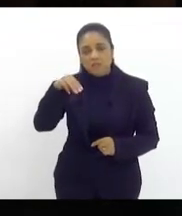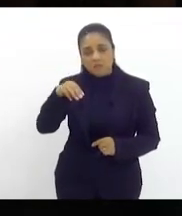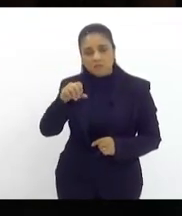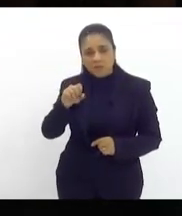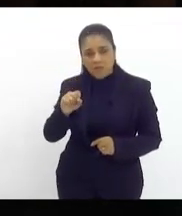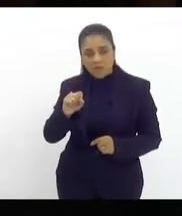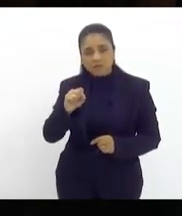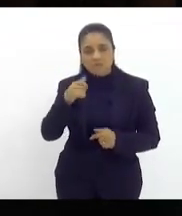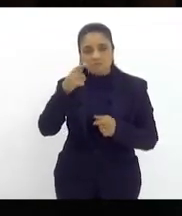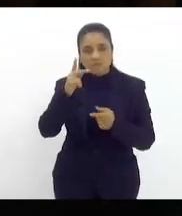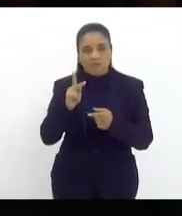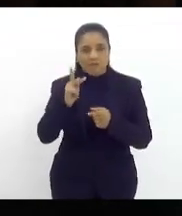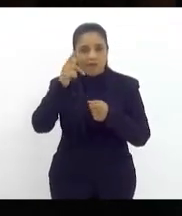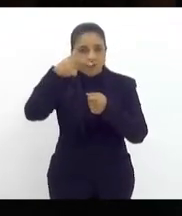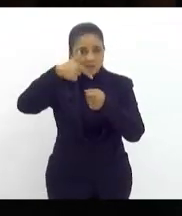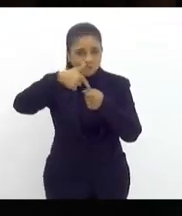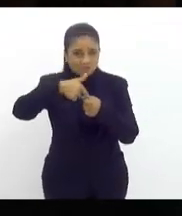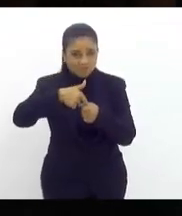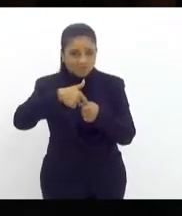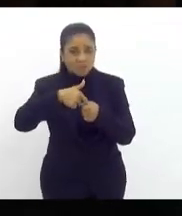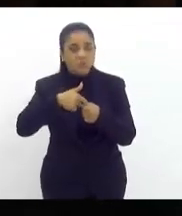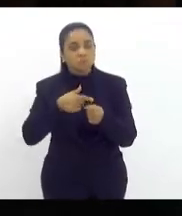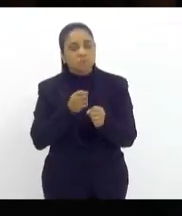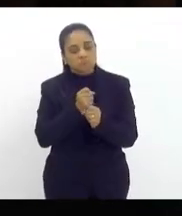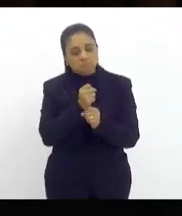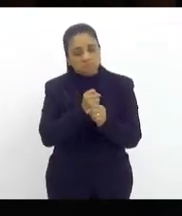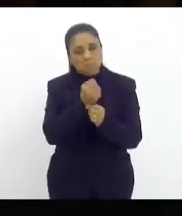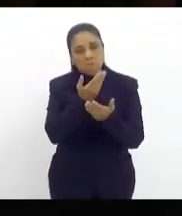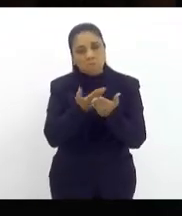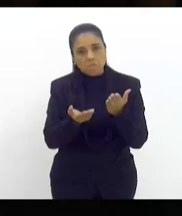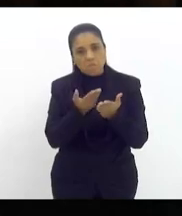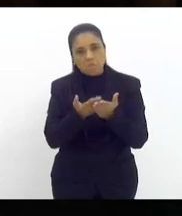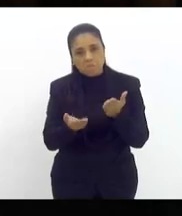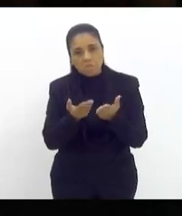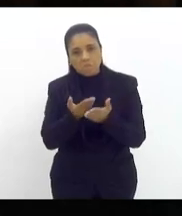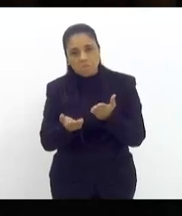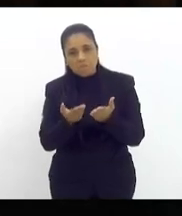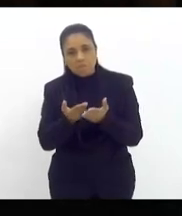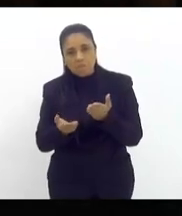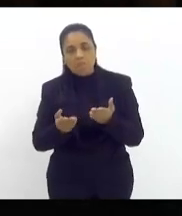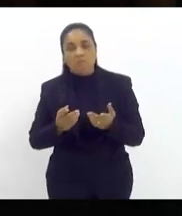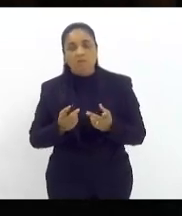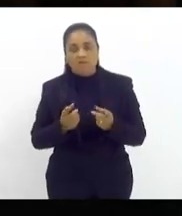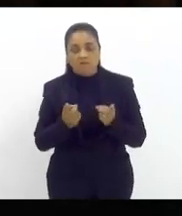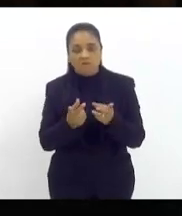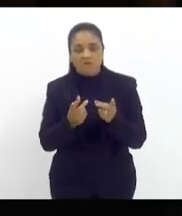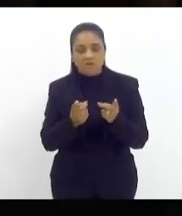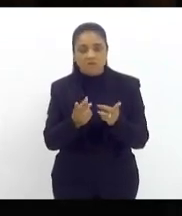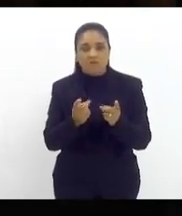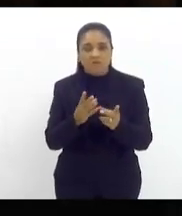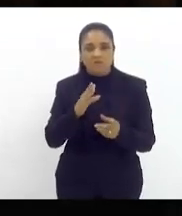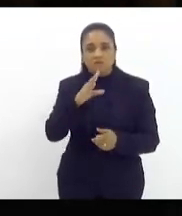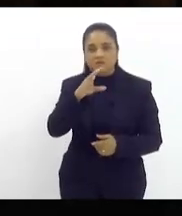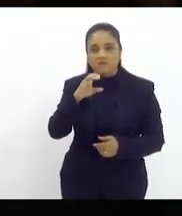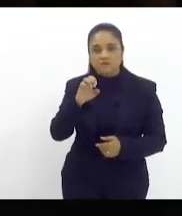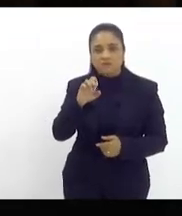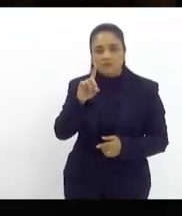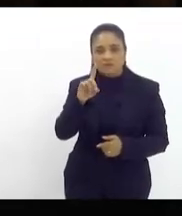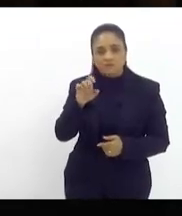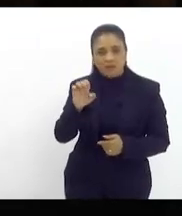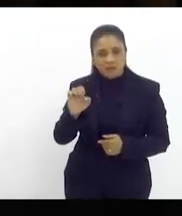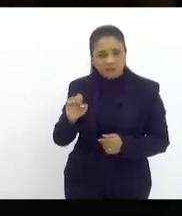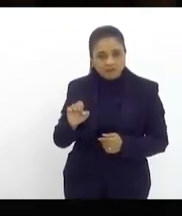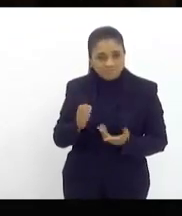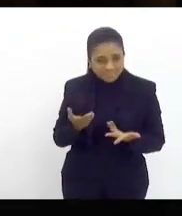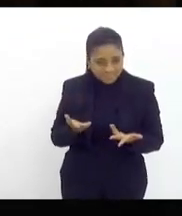e que nós estamos perdendo, ano a ano, o equivalente à venda de uma CEDAI. Ou seja, nos próximos anos, nós